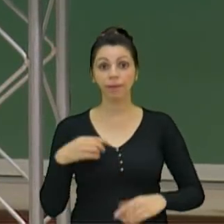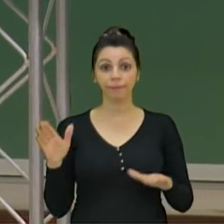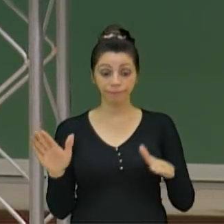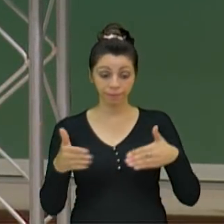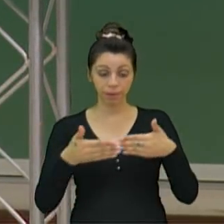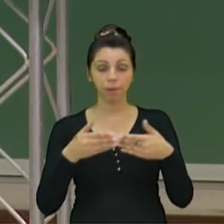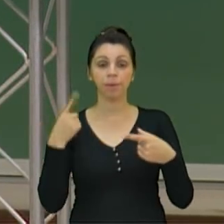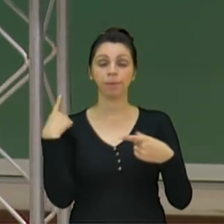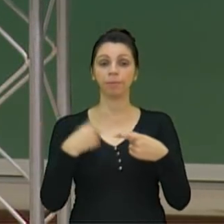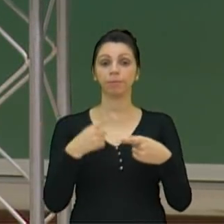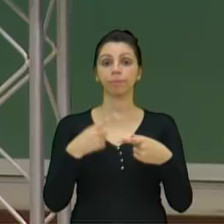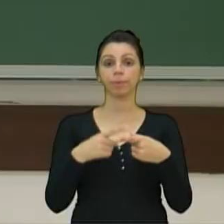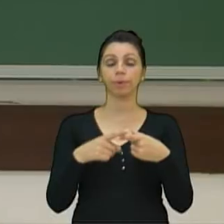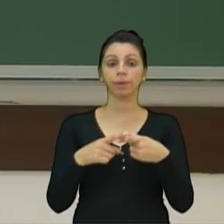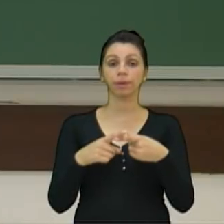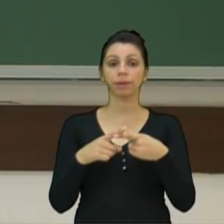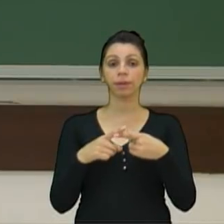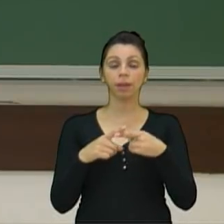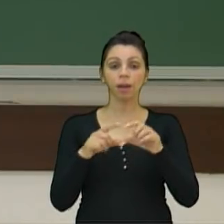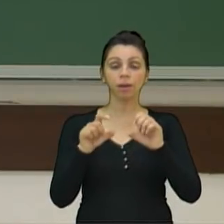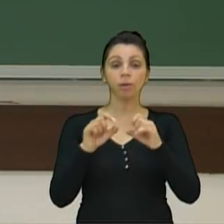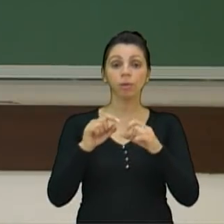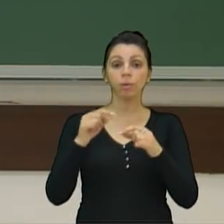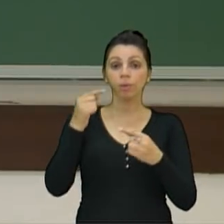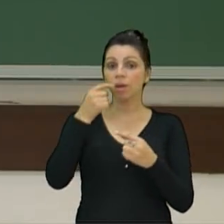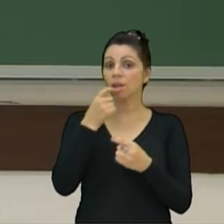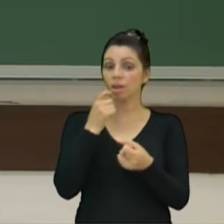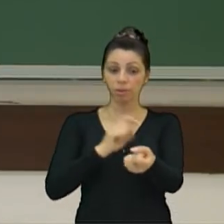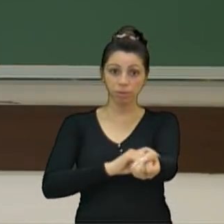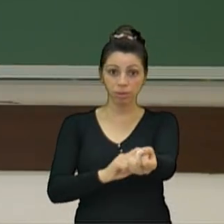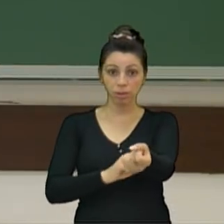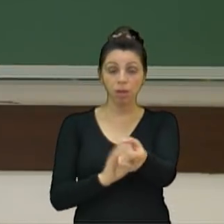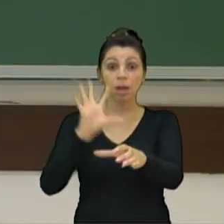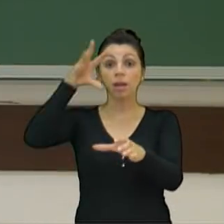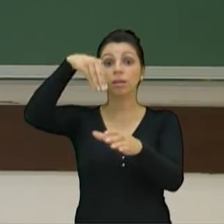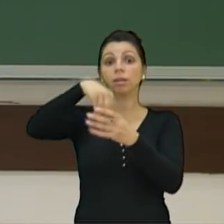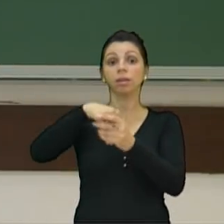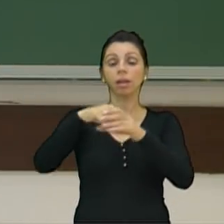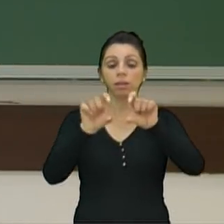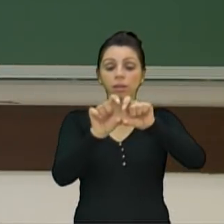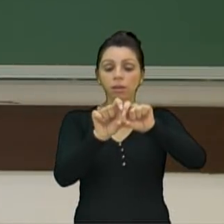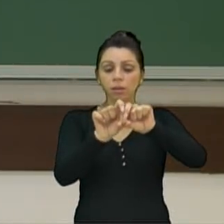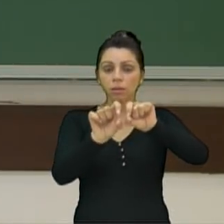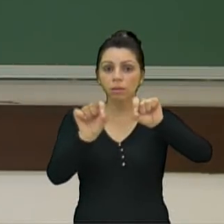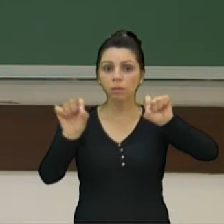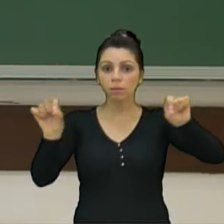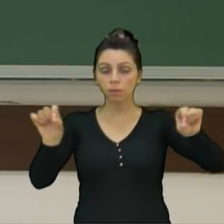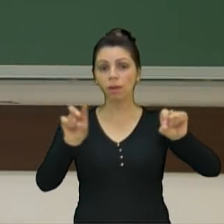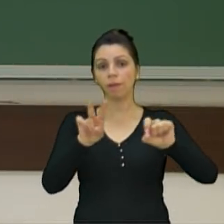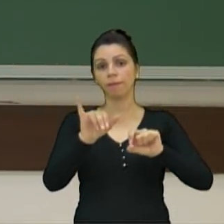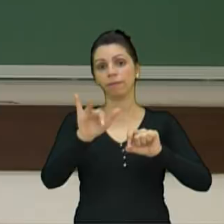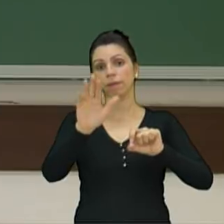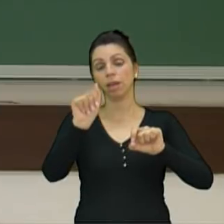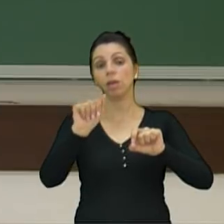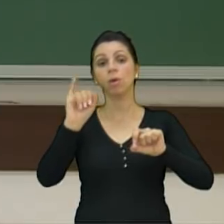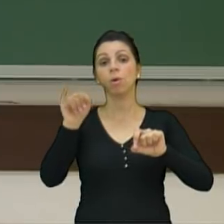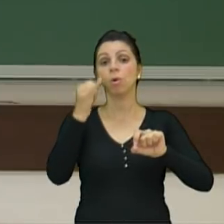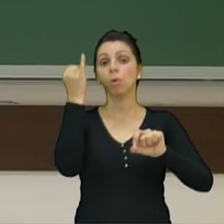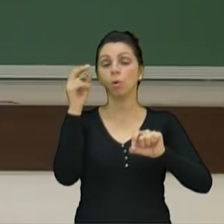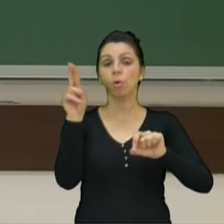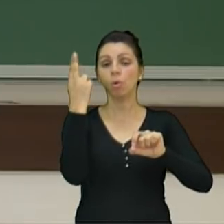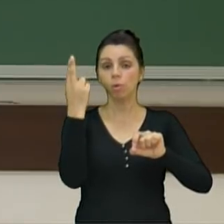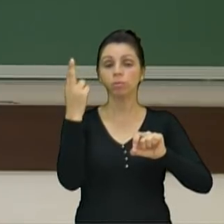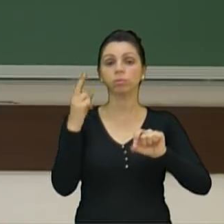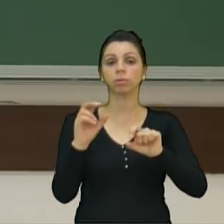fechada porque o nosso sangue circula apenas dentro de vasos sanguíneos, das artérias, das veias ou dos capilares.